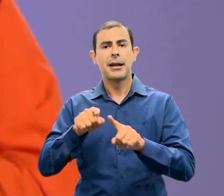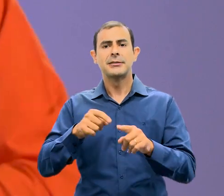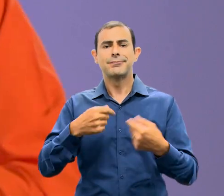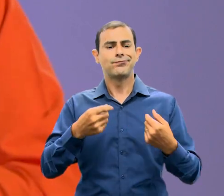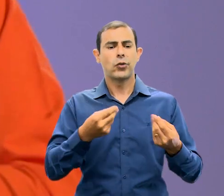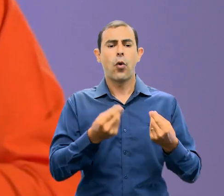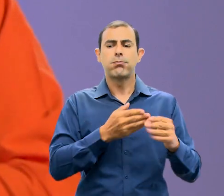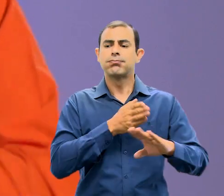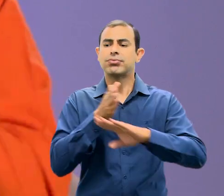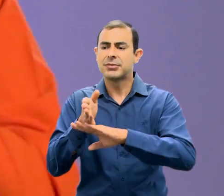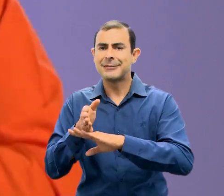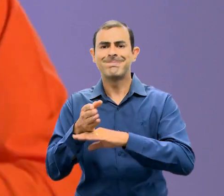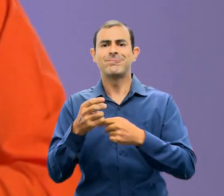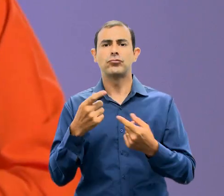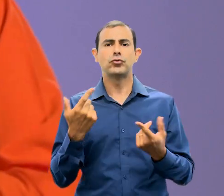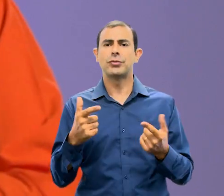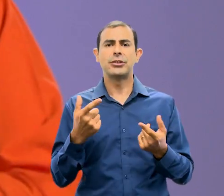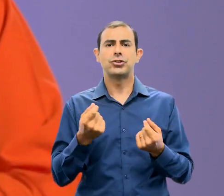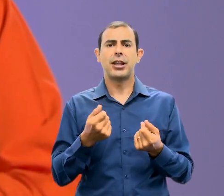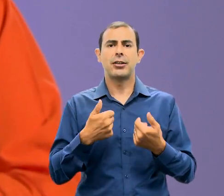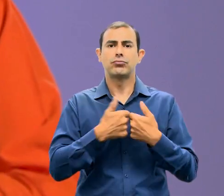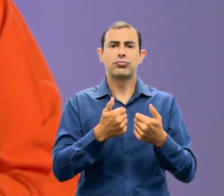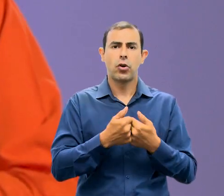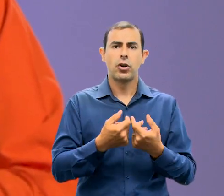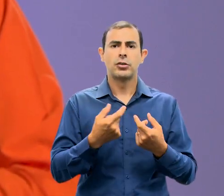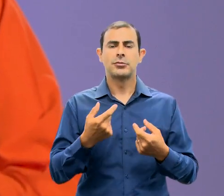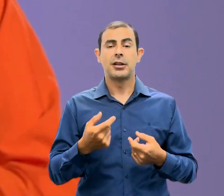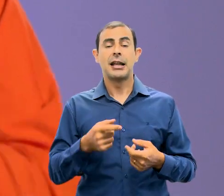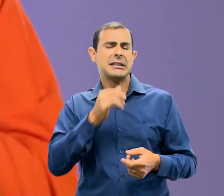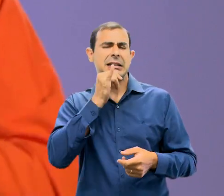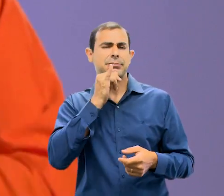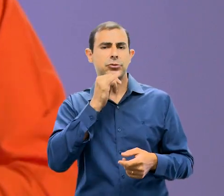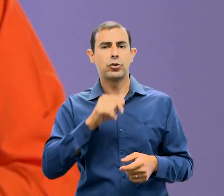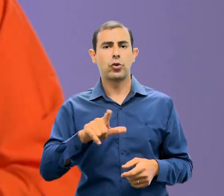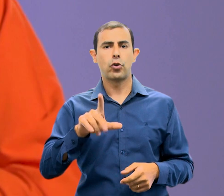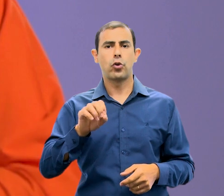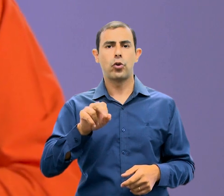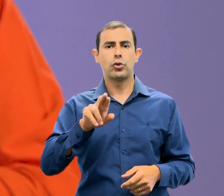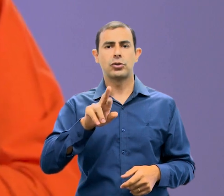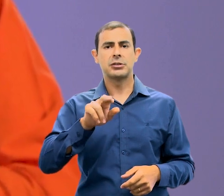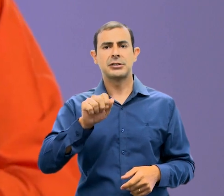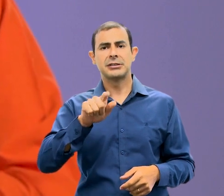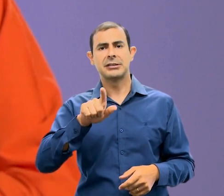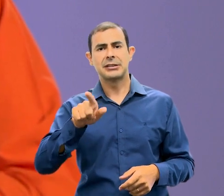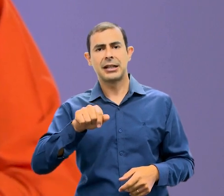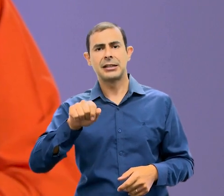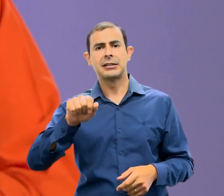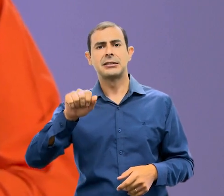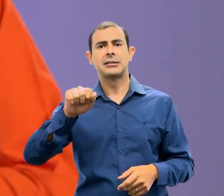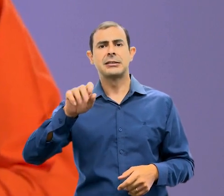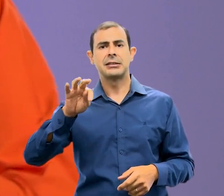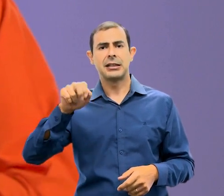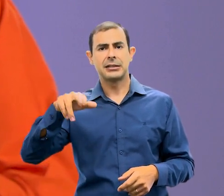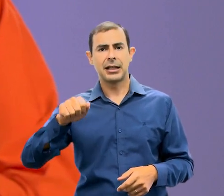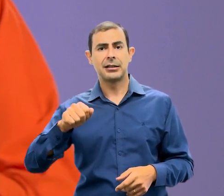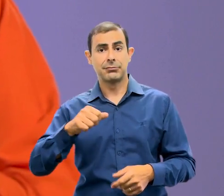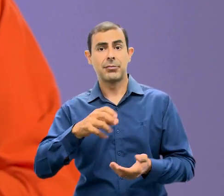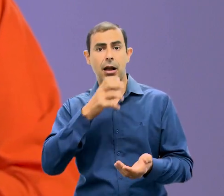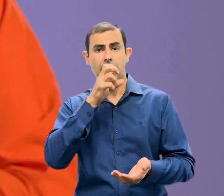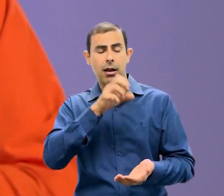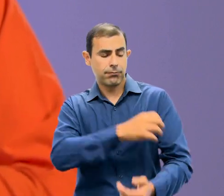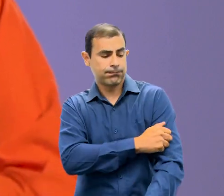pegar um exemplo simples. Cidadão que toma uma losartana, que é um remédio para pressão. O cidadão que tem problema de pressão, ele pode ter um derrame, por exemplo, pode ter um